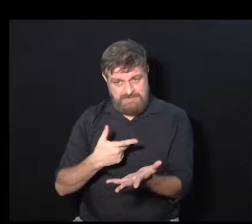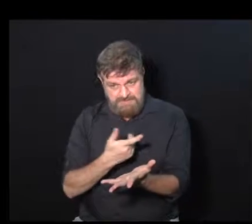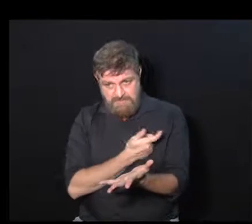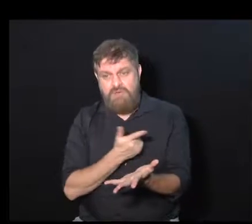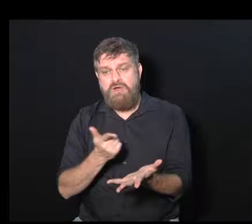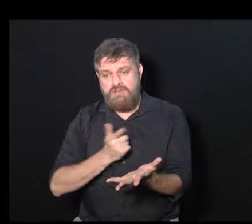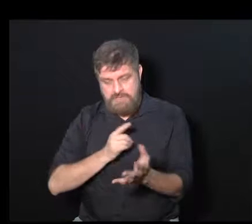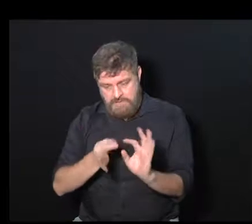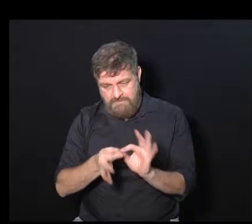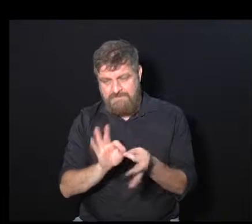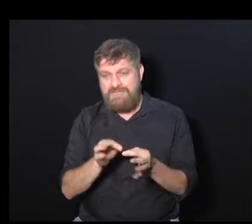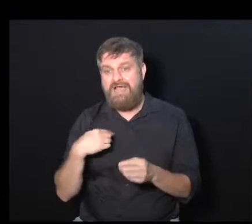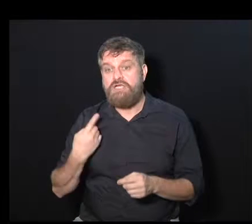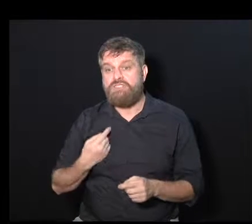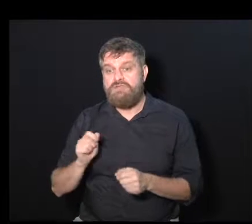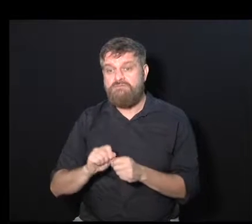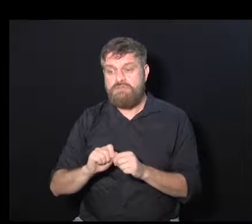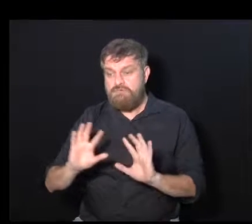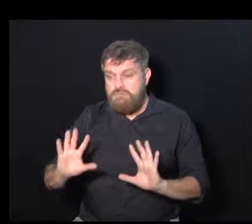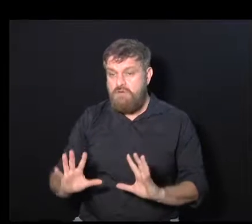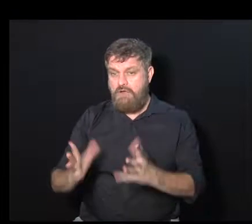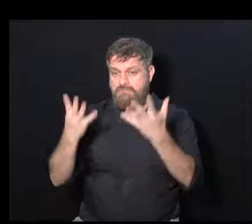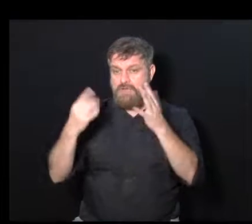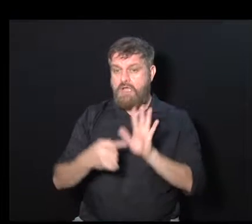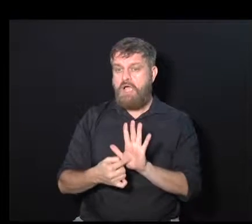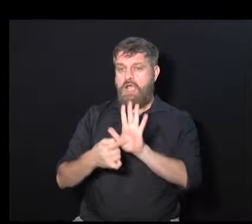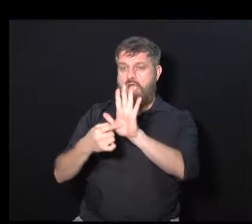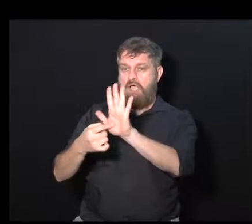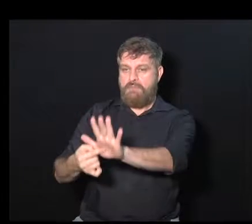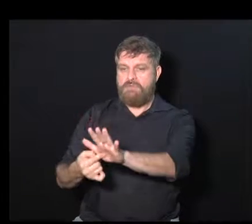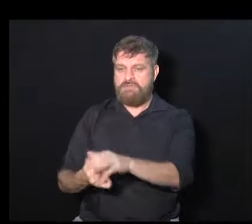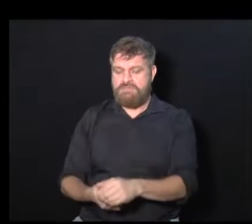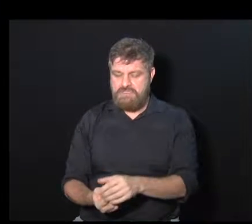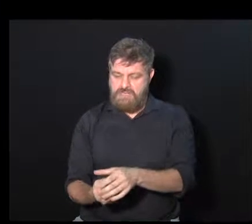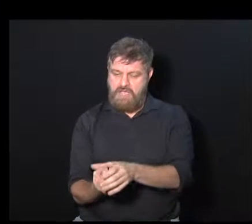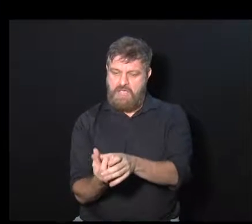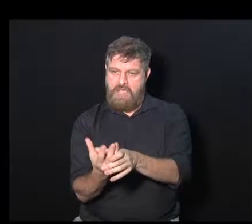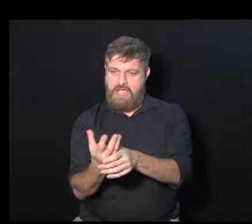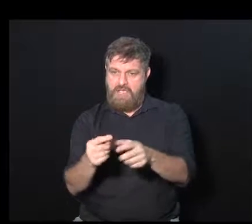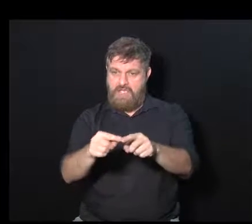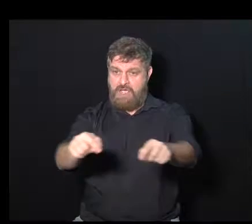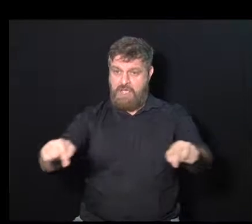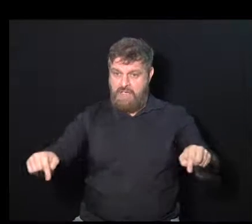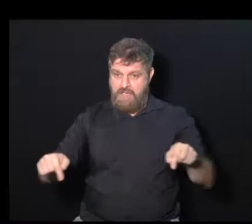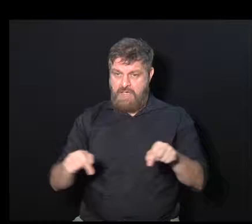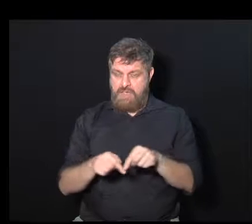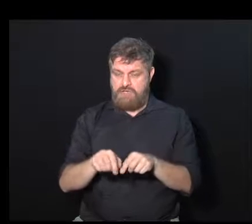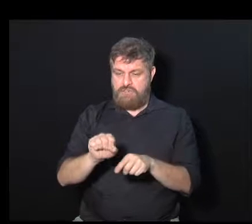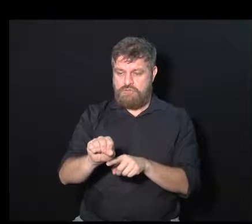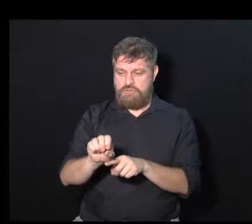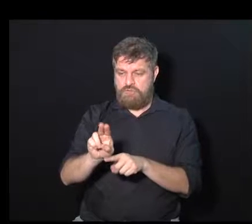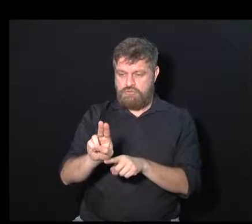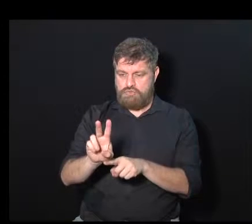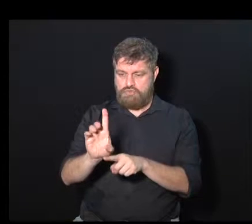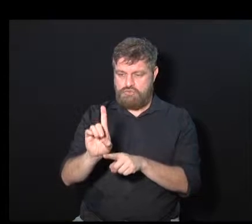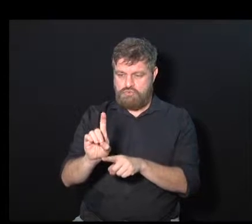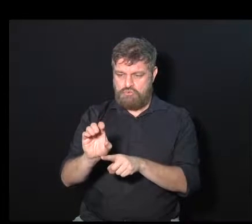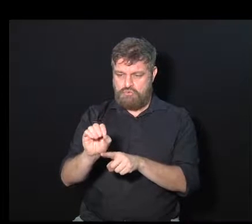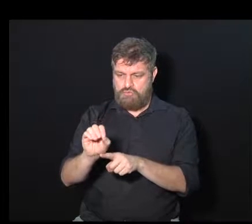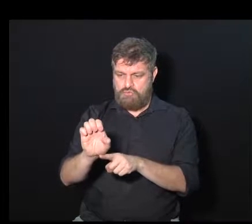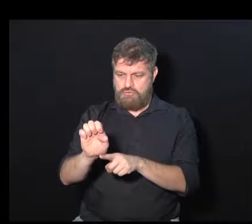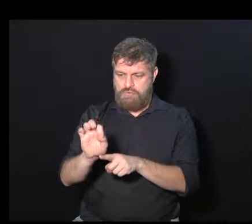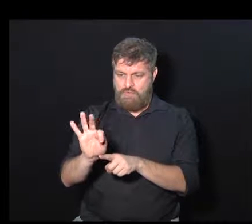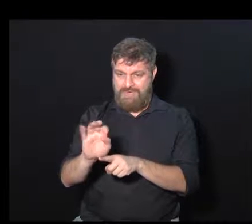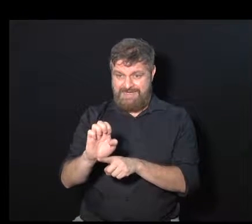a gente fez um evento, que é a Mostra de Hortas e Farmácias Vivas do Distrito Sudoeste, que também teve uma participação